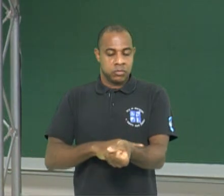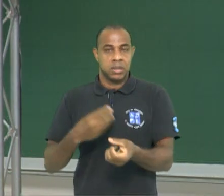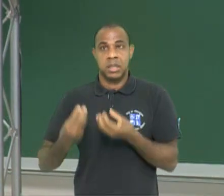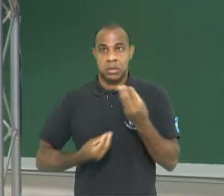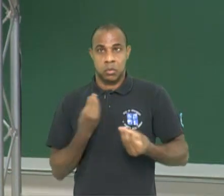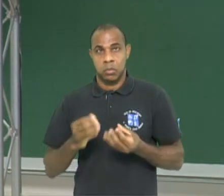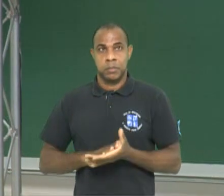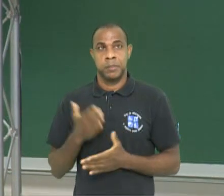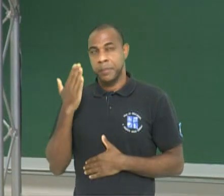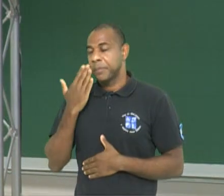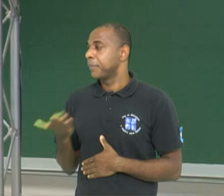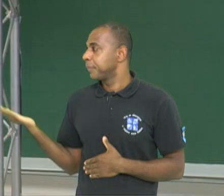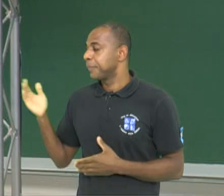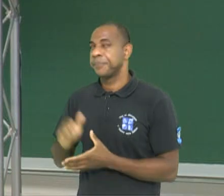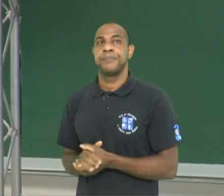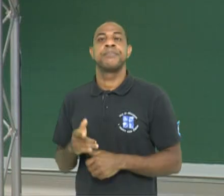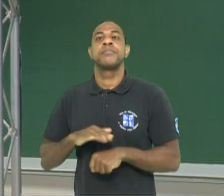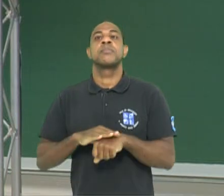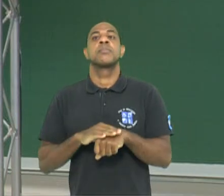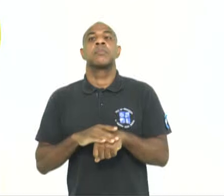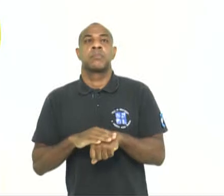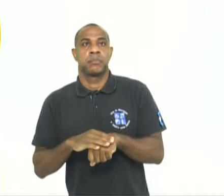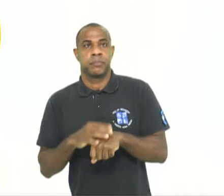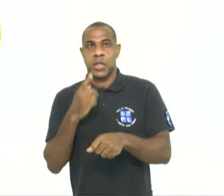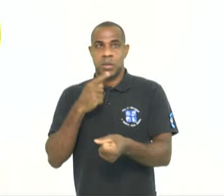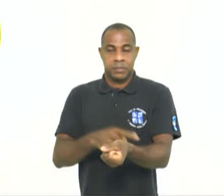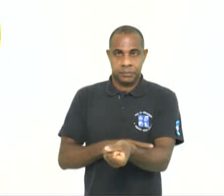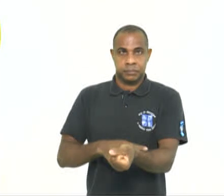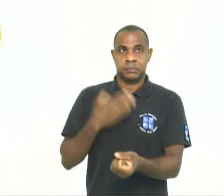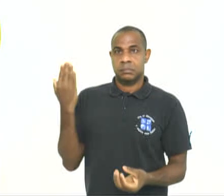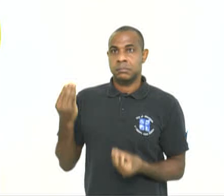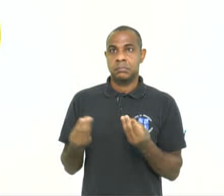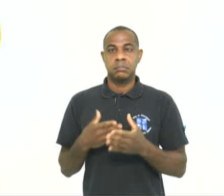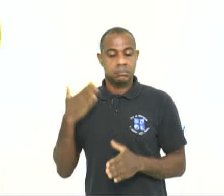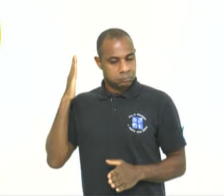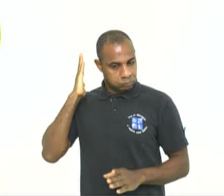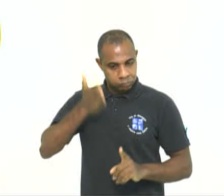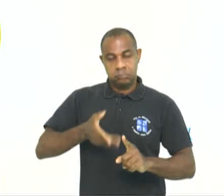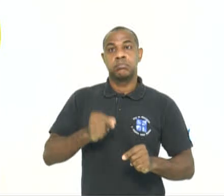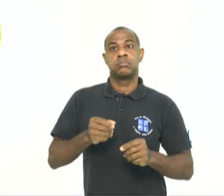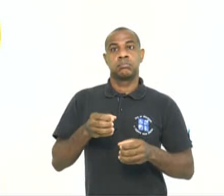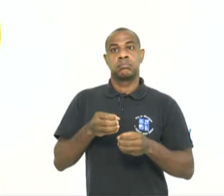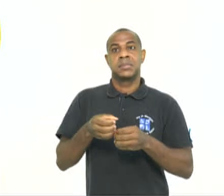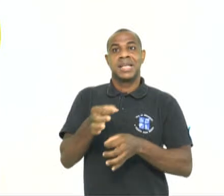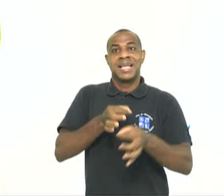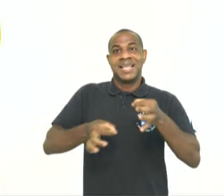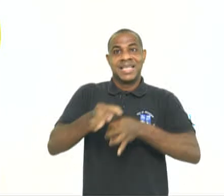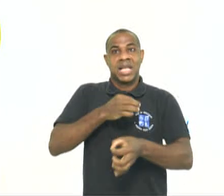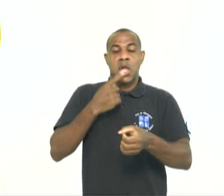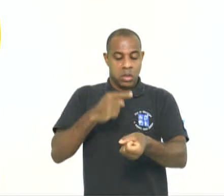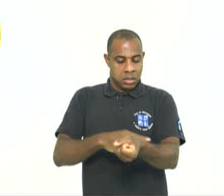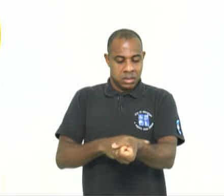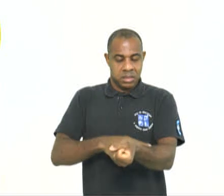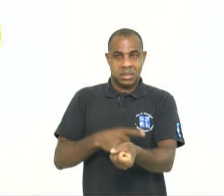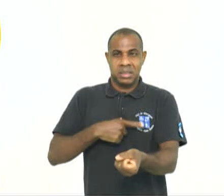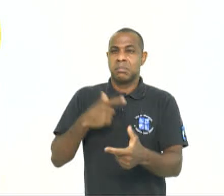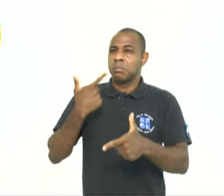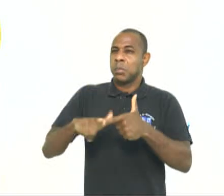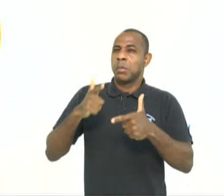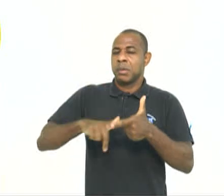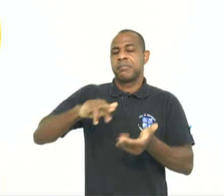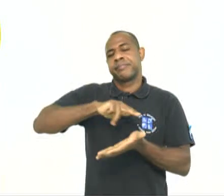ali? Doenças do sangue. Algumas doenças afetam diretamente as células sanguíneas, desencadeando uma série de